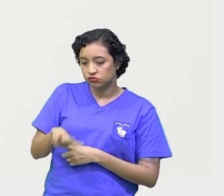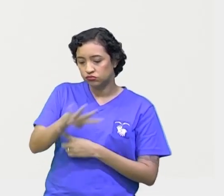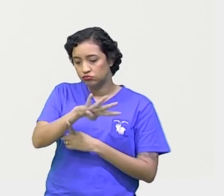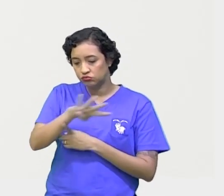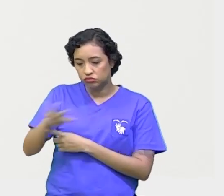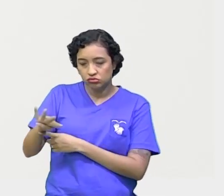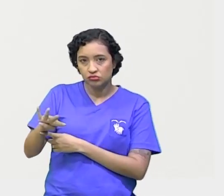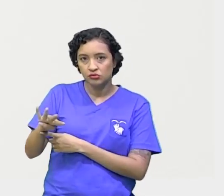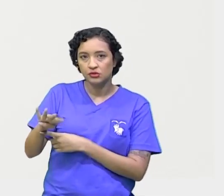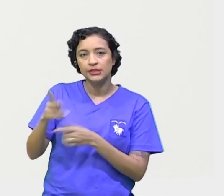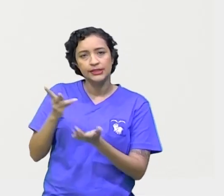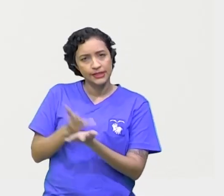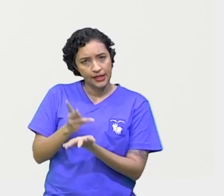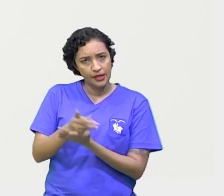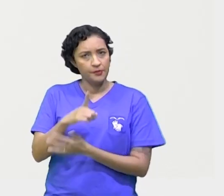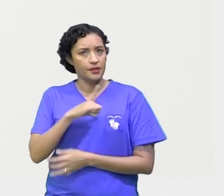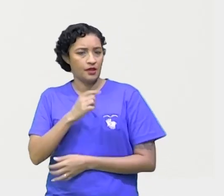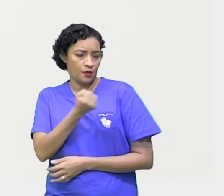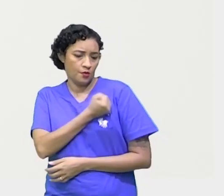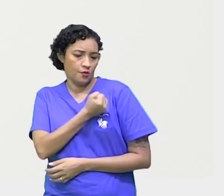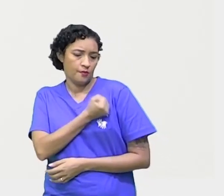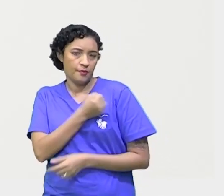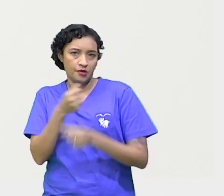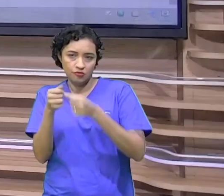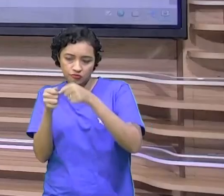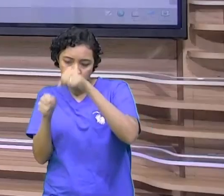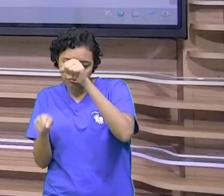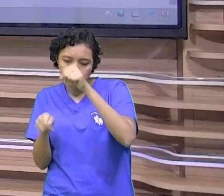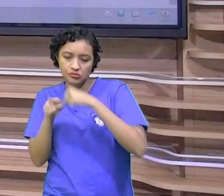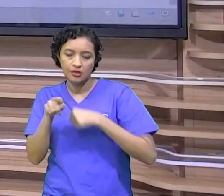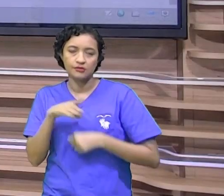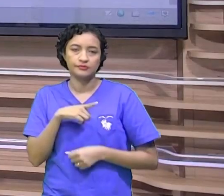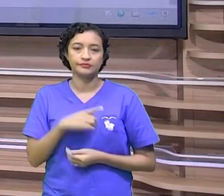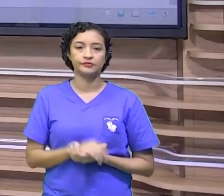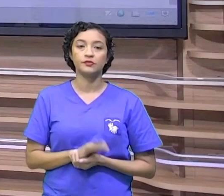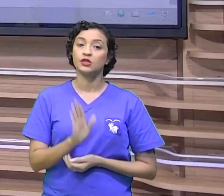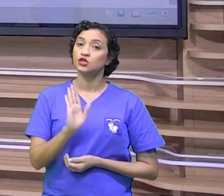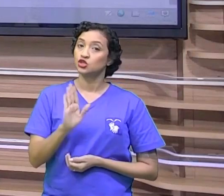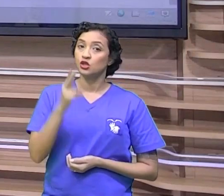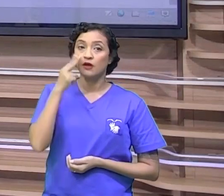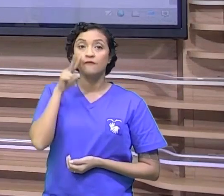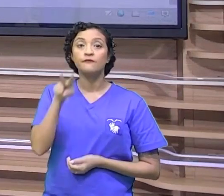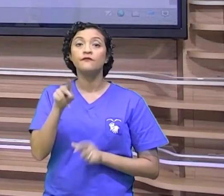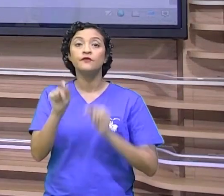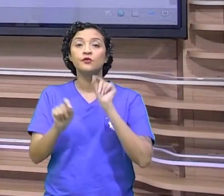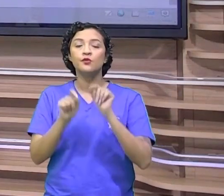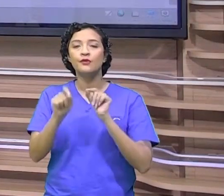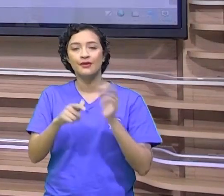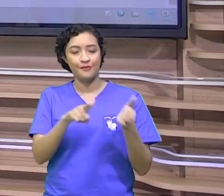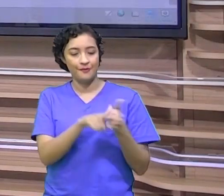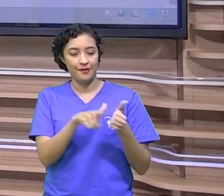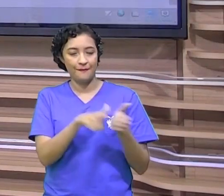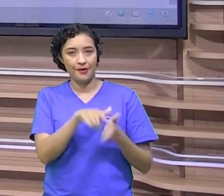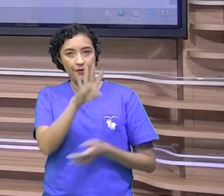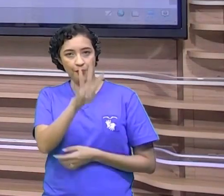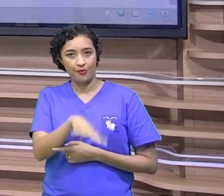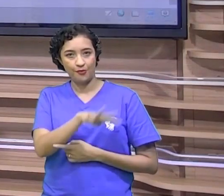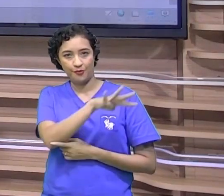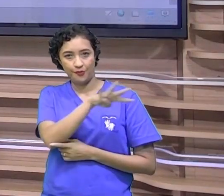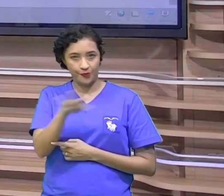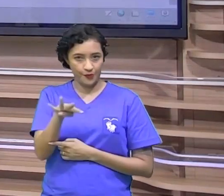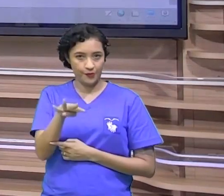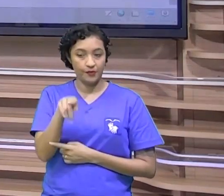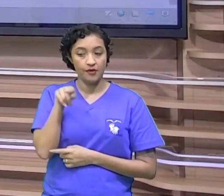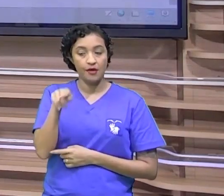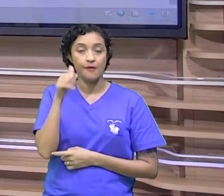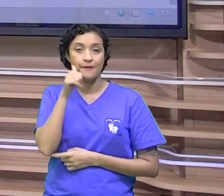medida do lado Tá certo jogo aqui comigo E então vimos aí no papel milimetrado o quê que foi queria tá na face ela foi